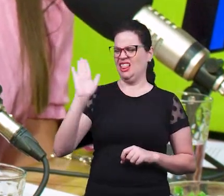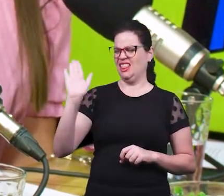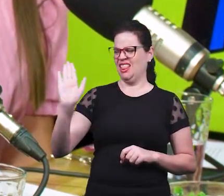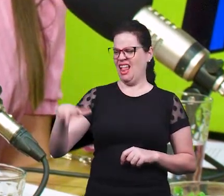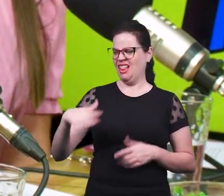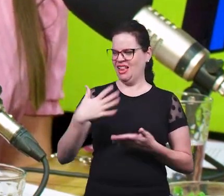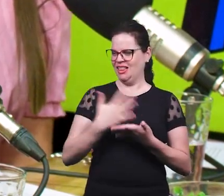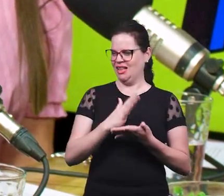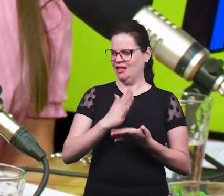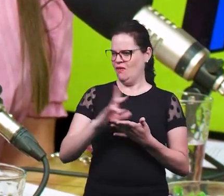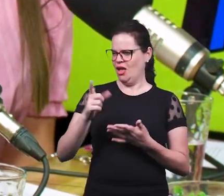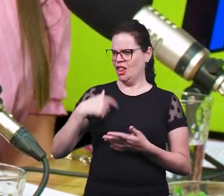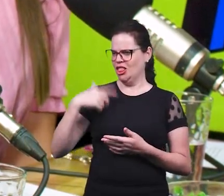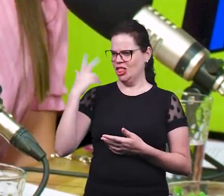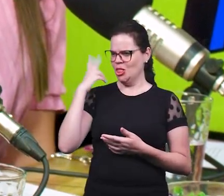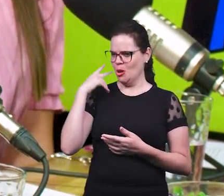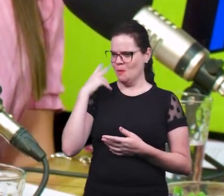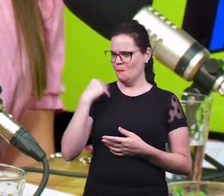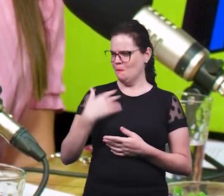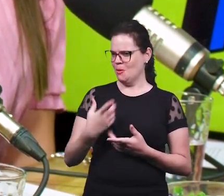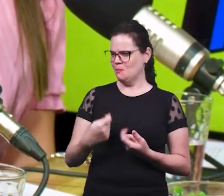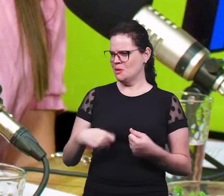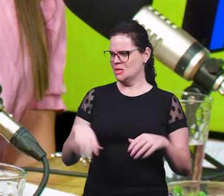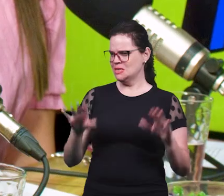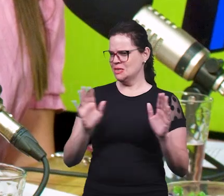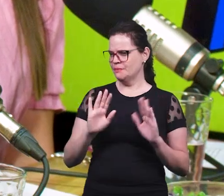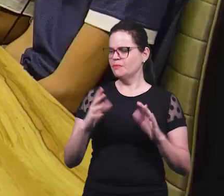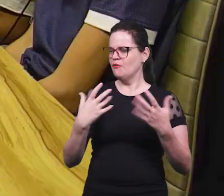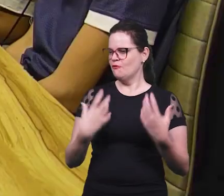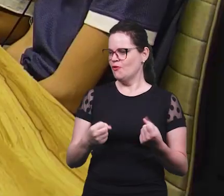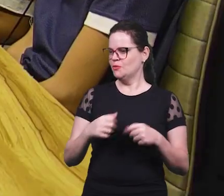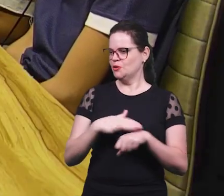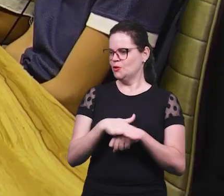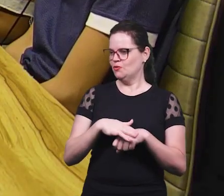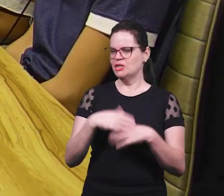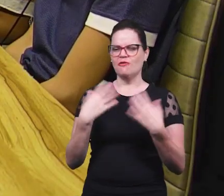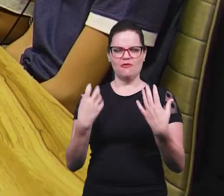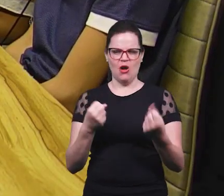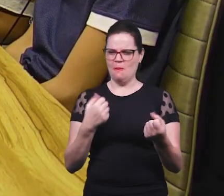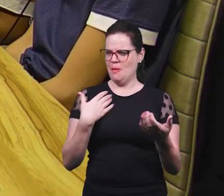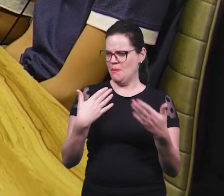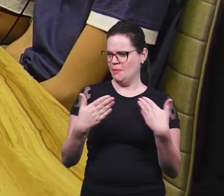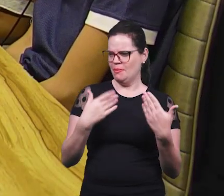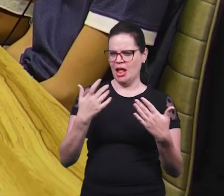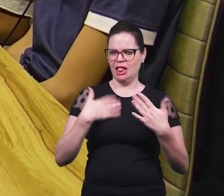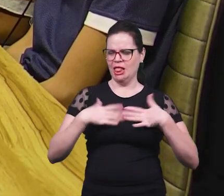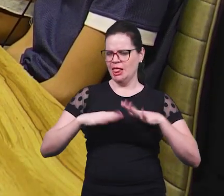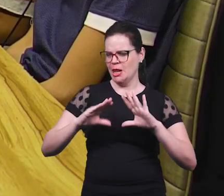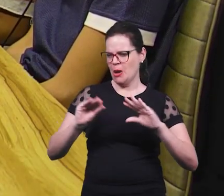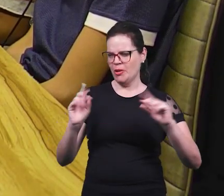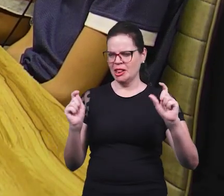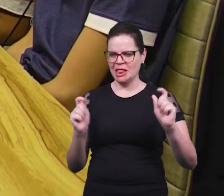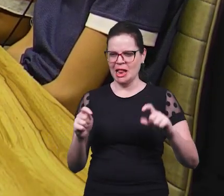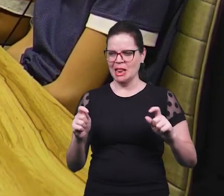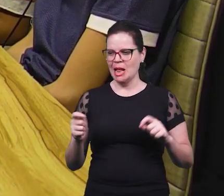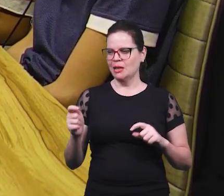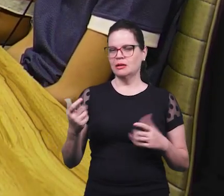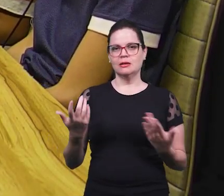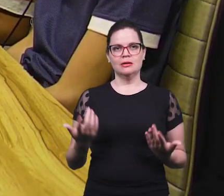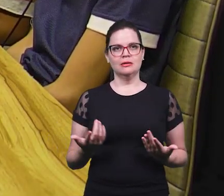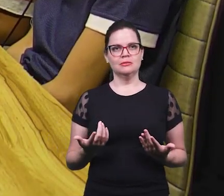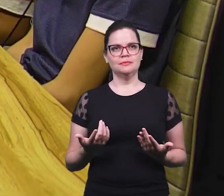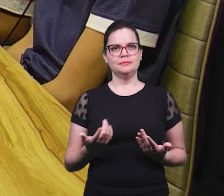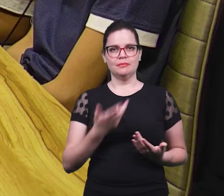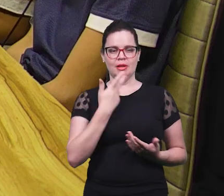sim, Aquilo tudo não tem importância. Vamos falar, vamos conversar. É normal, é tranquilo. sim. Na verdade, eles querem